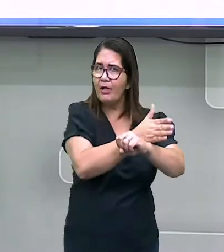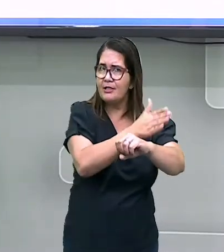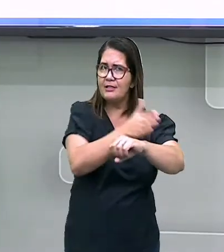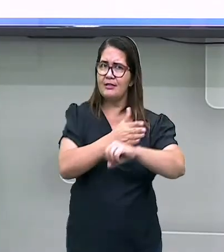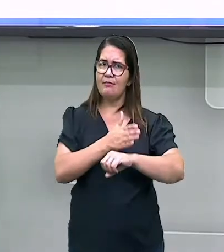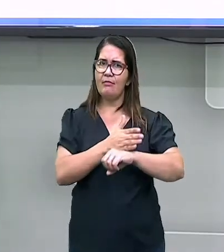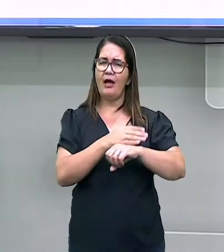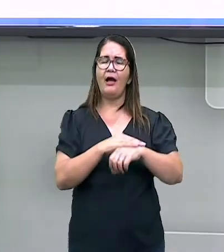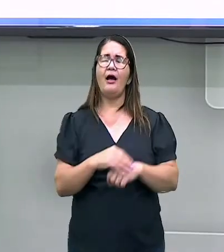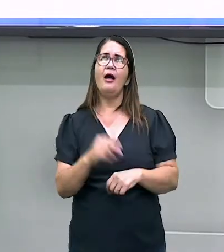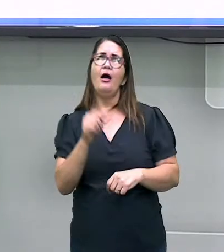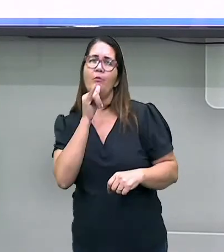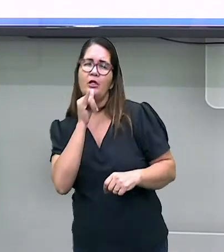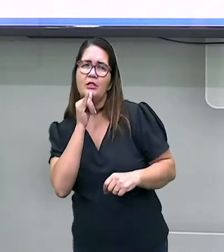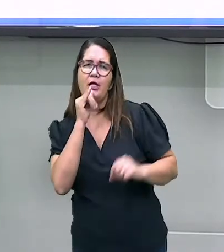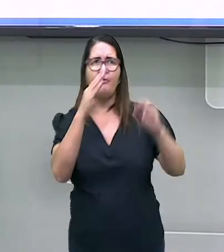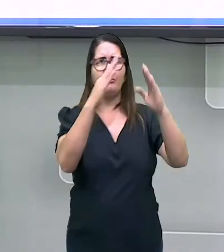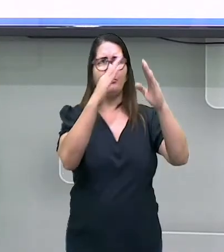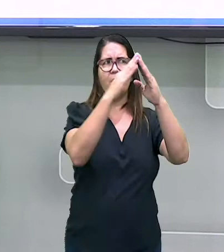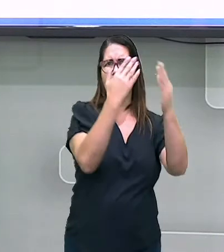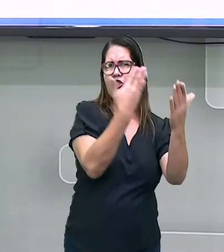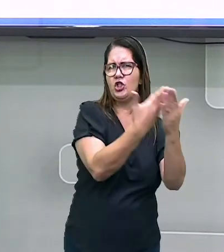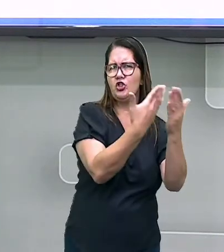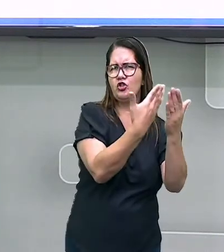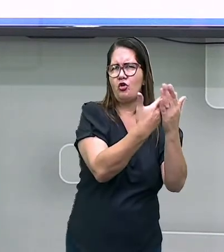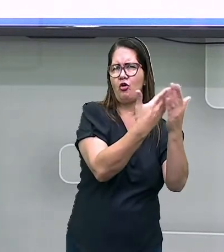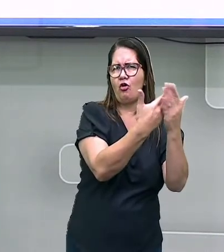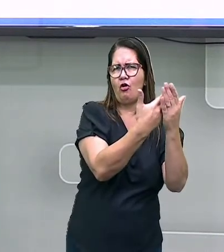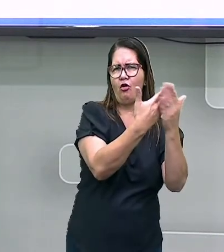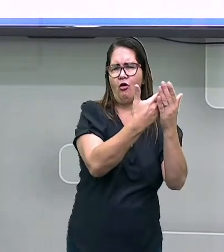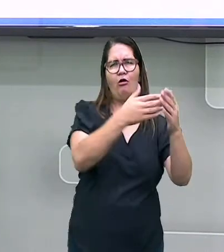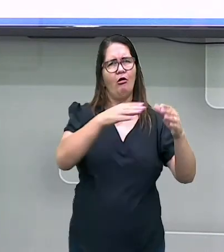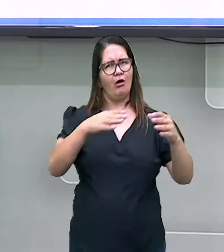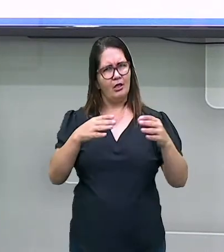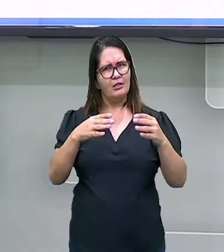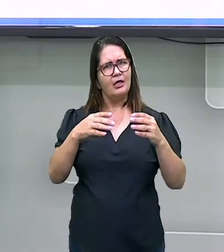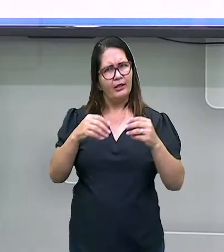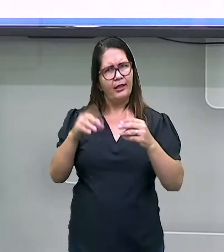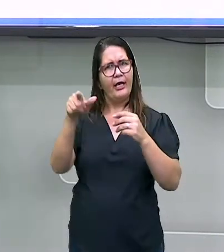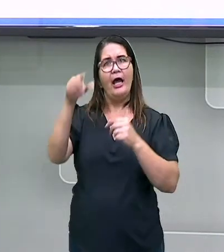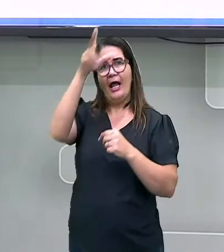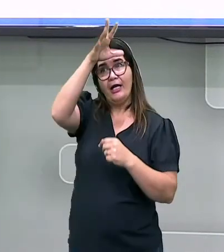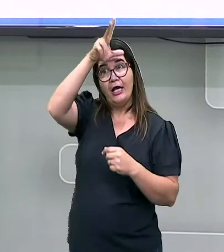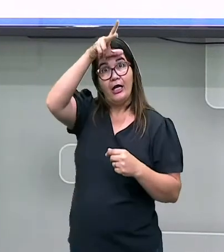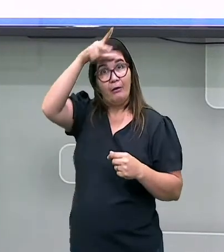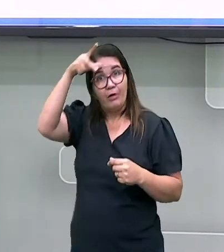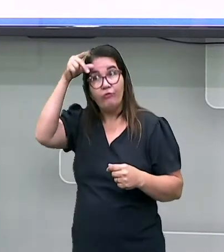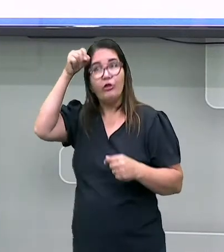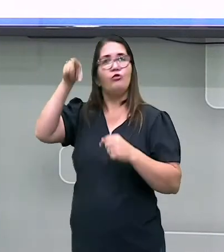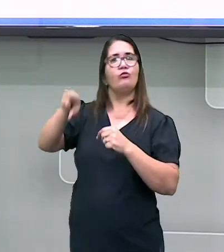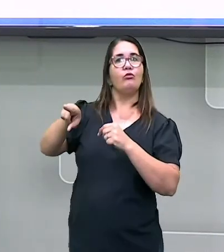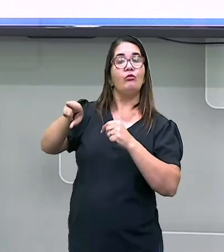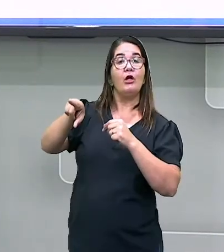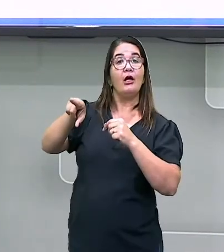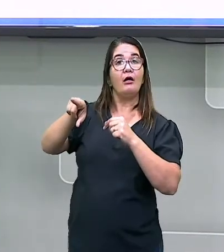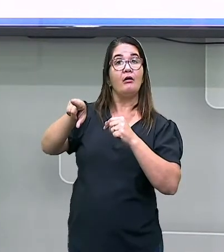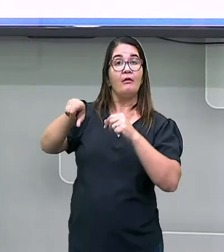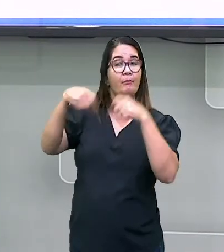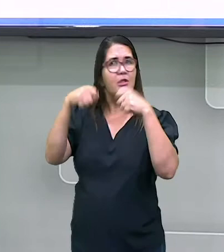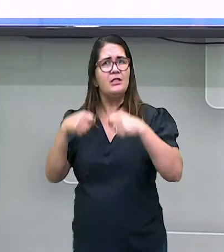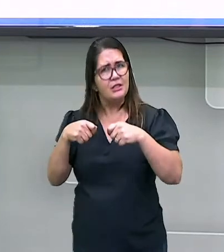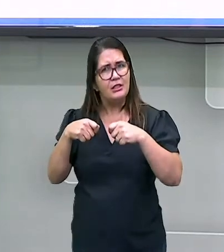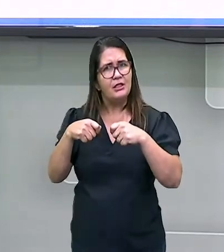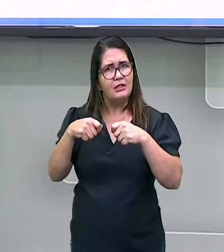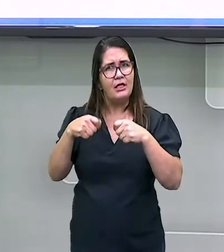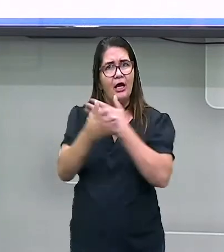que é necessário, reivindicando seus direitos, fazendo valer esses direitos e cumprindo seus deveres, você